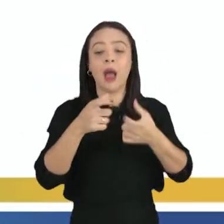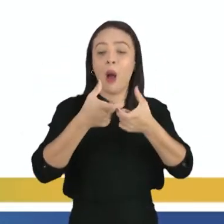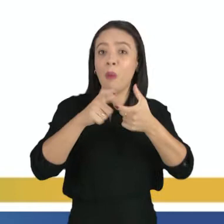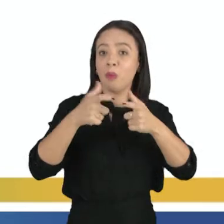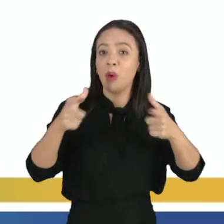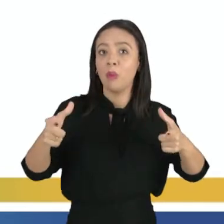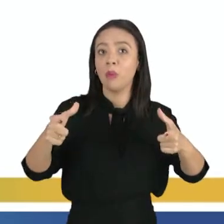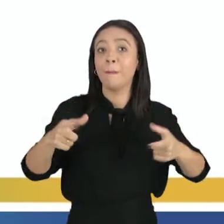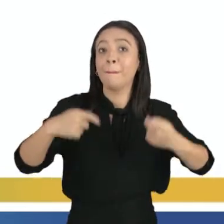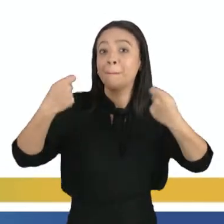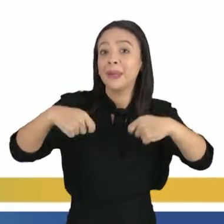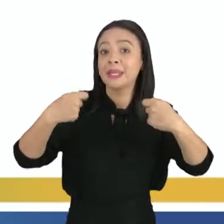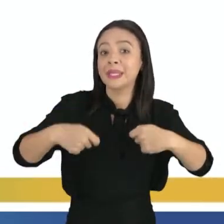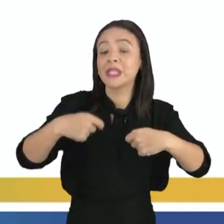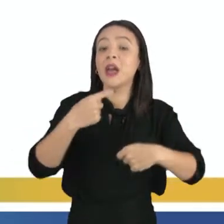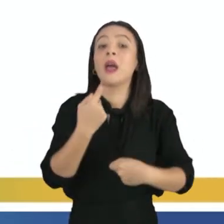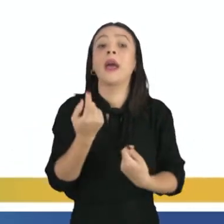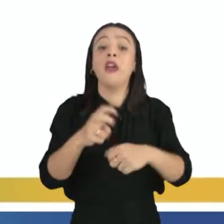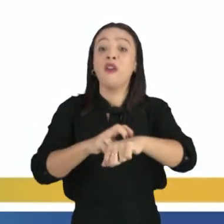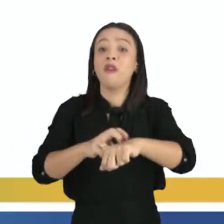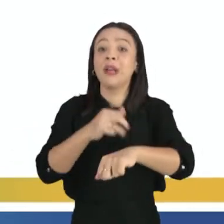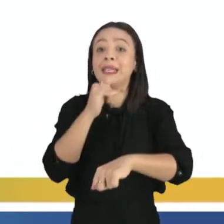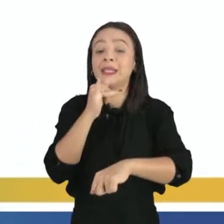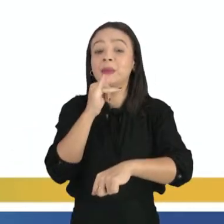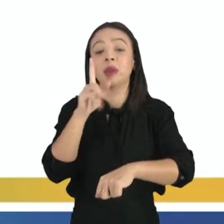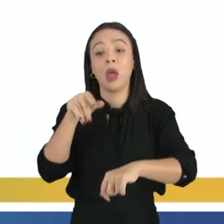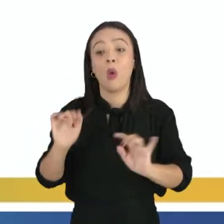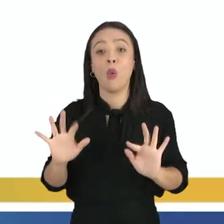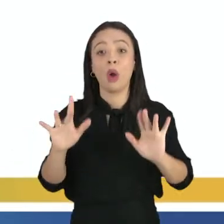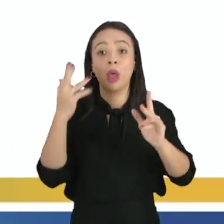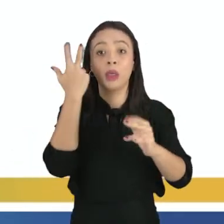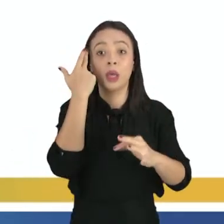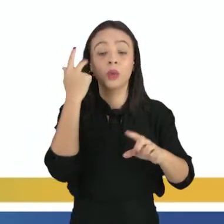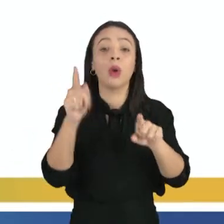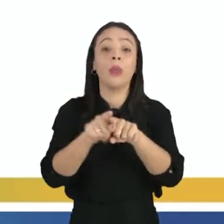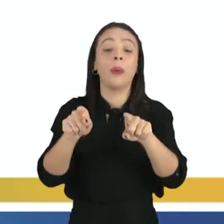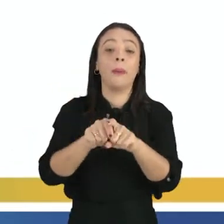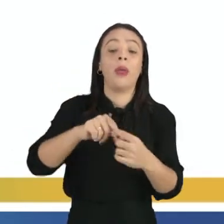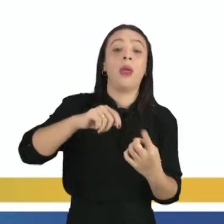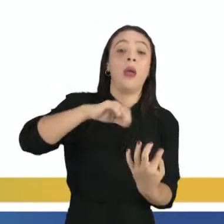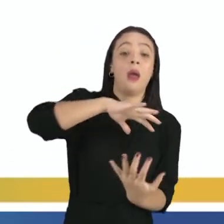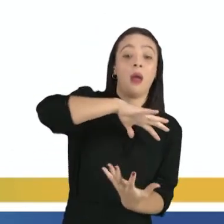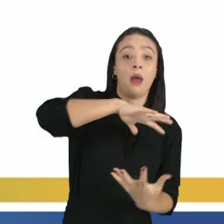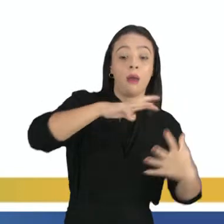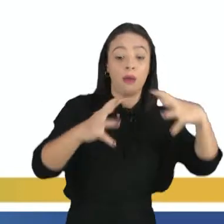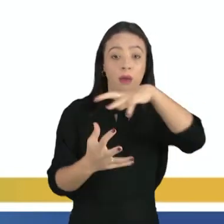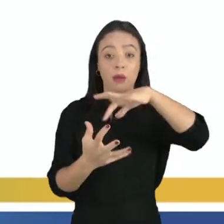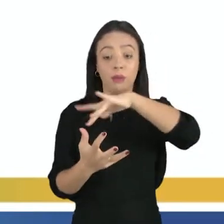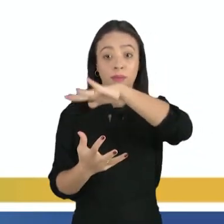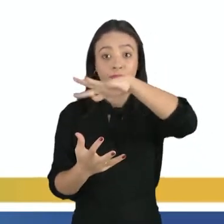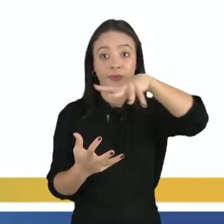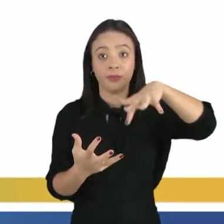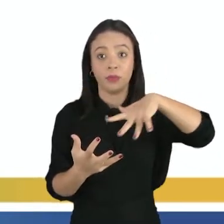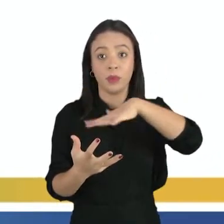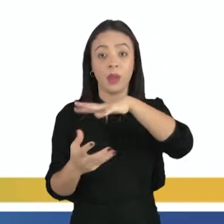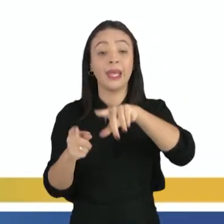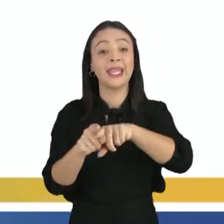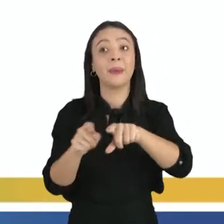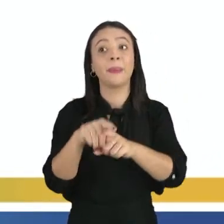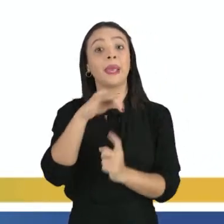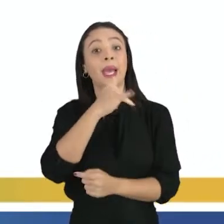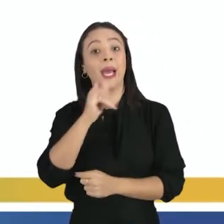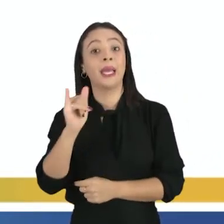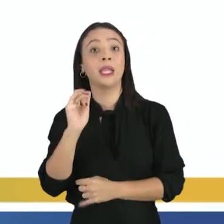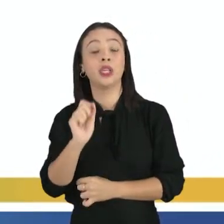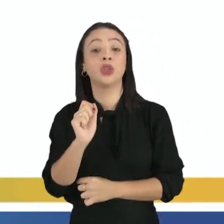está em verde, né, que é o gás natural, né, a biomassa, né, a energia hidráulica, né, que